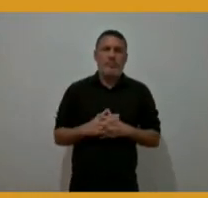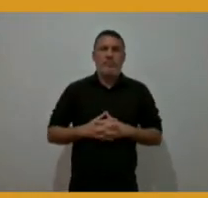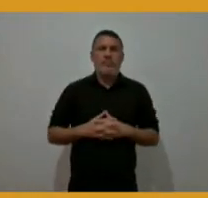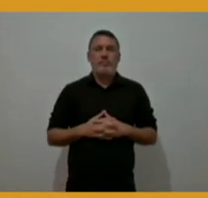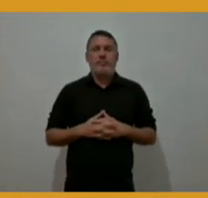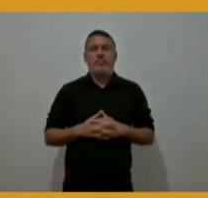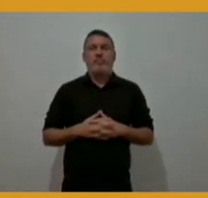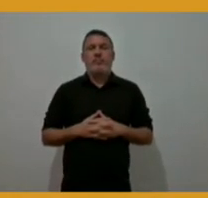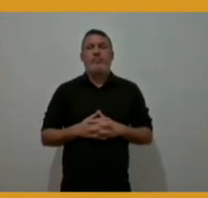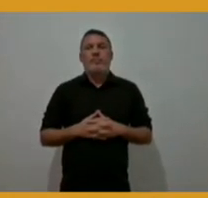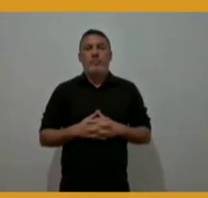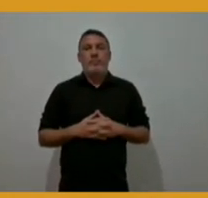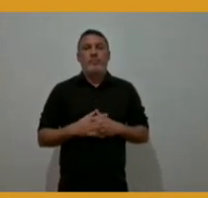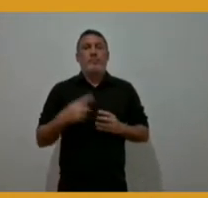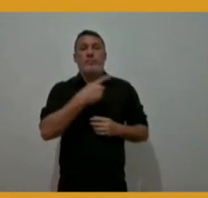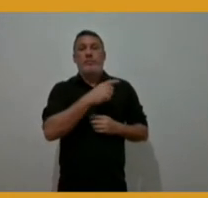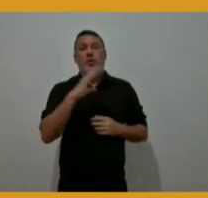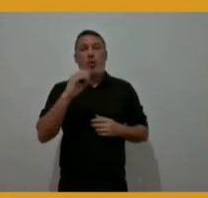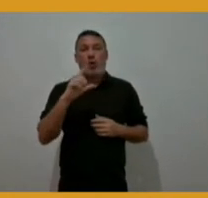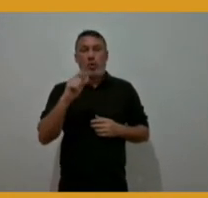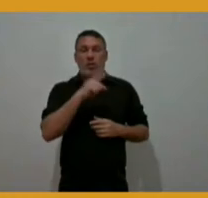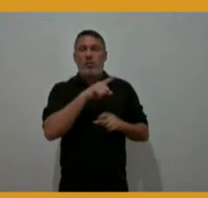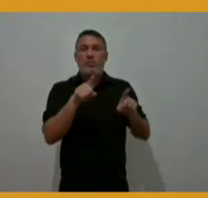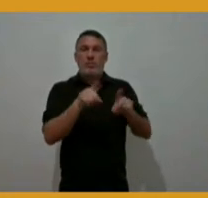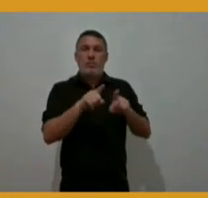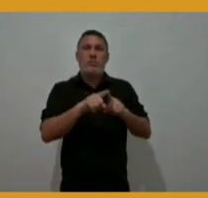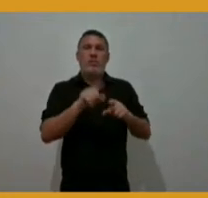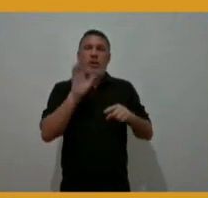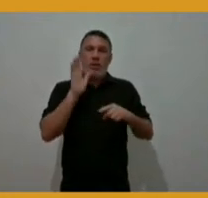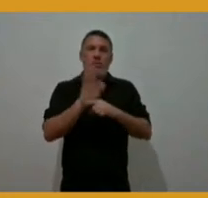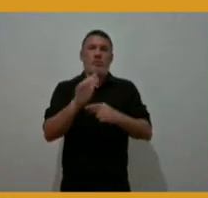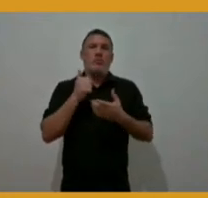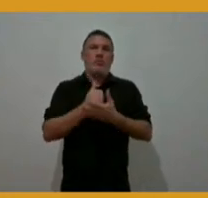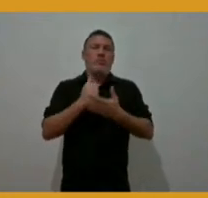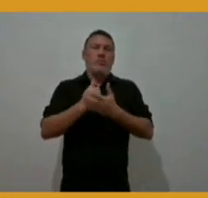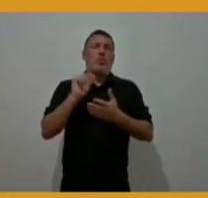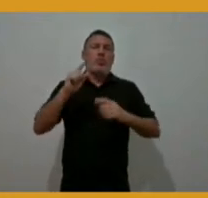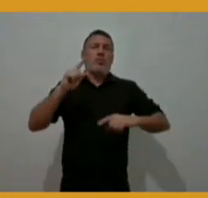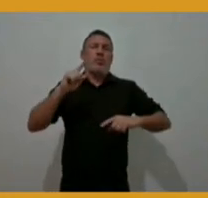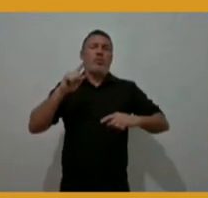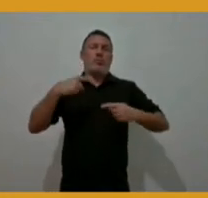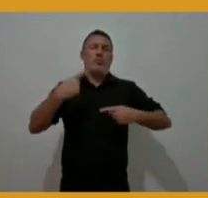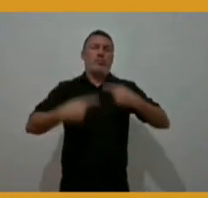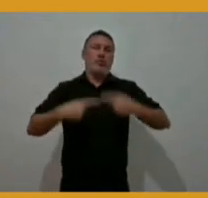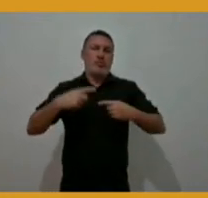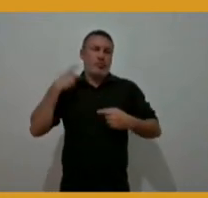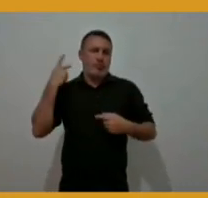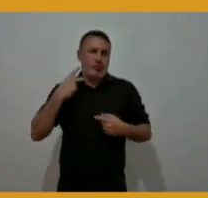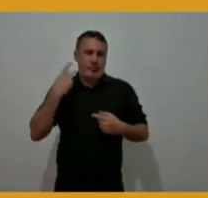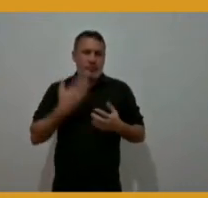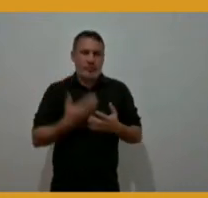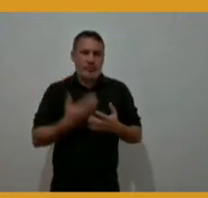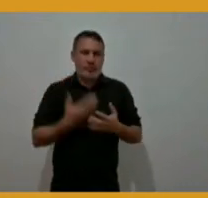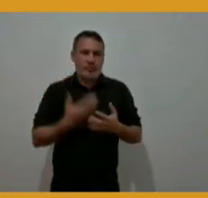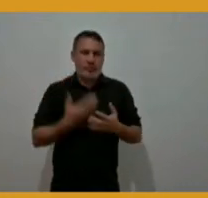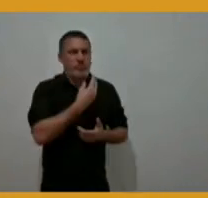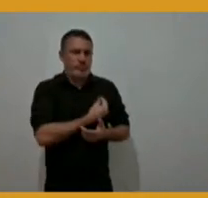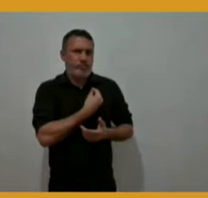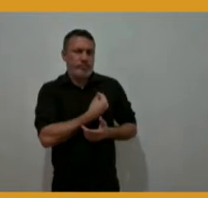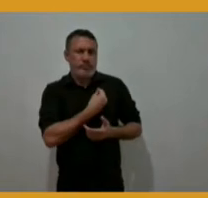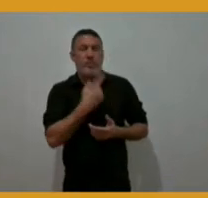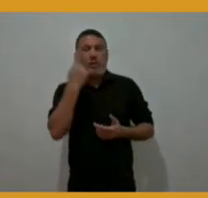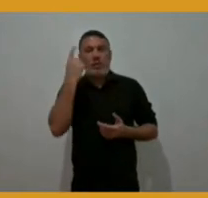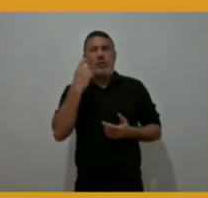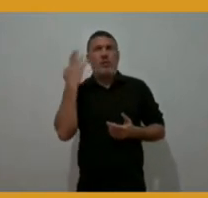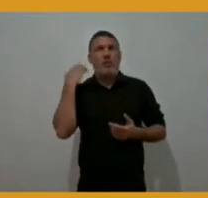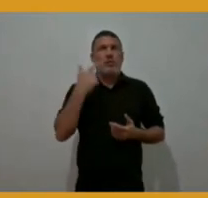Camilo Collor também contribuiu com a nossa vida pública e participou da política. Foi eleito em